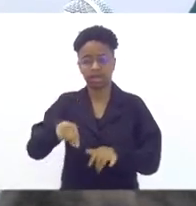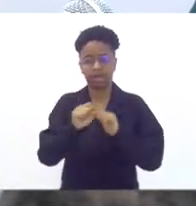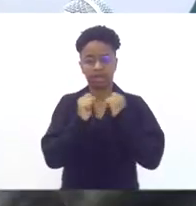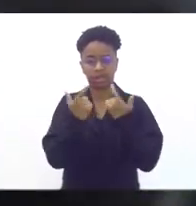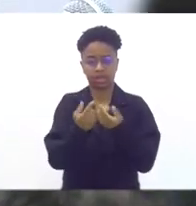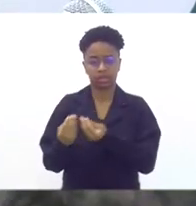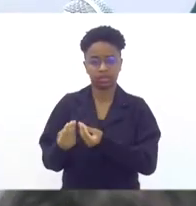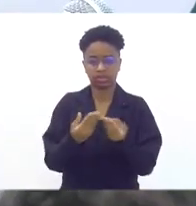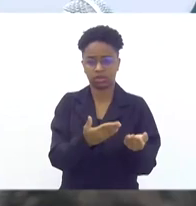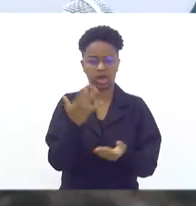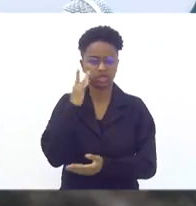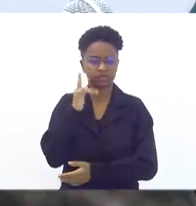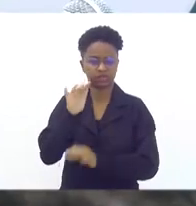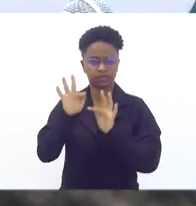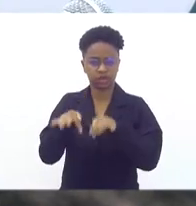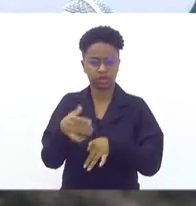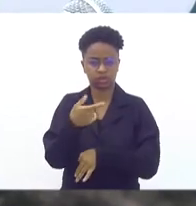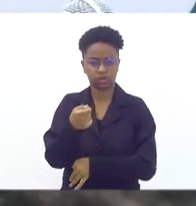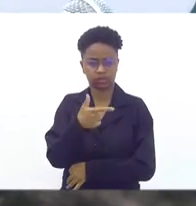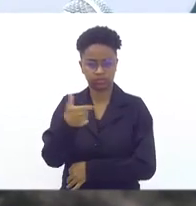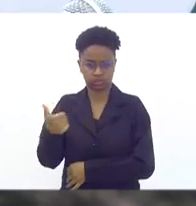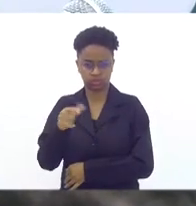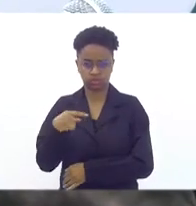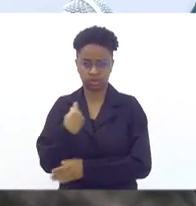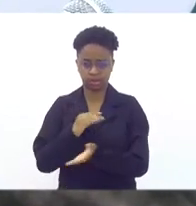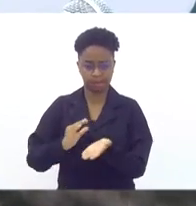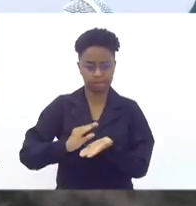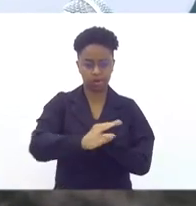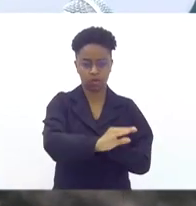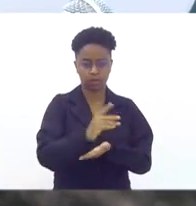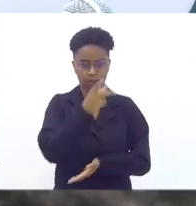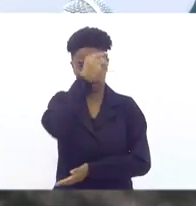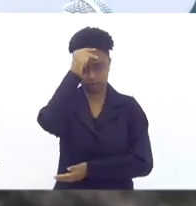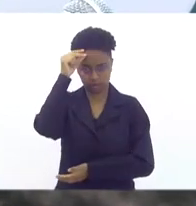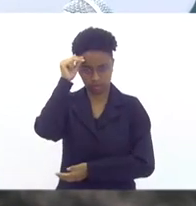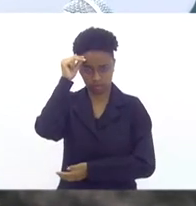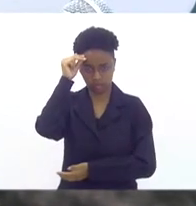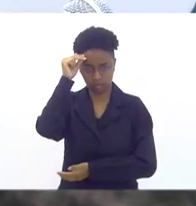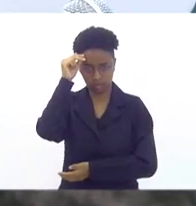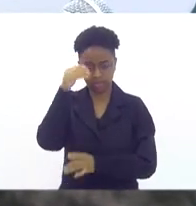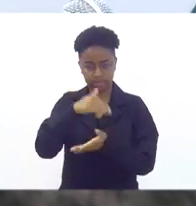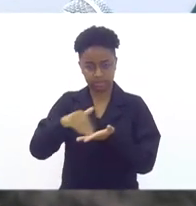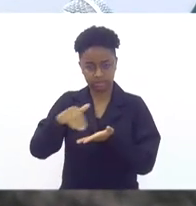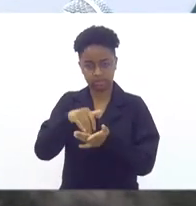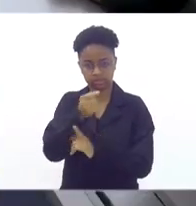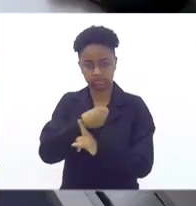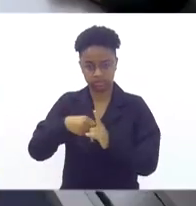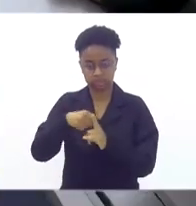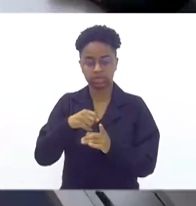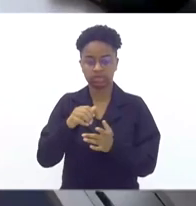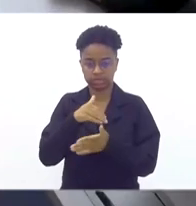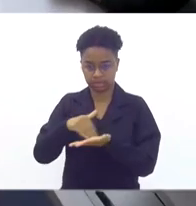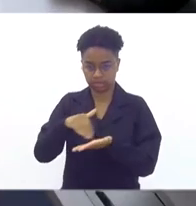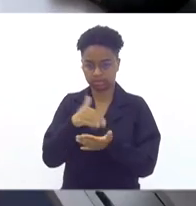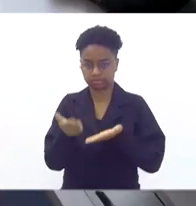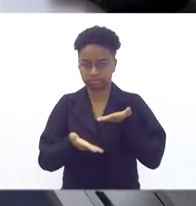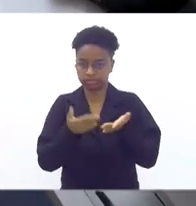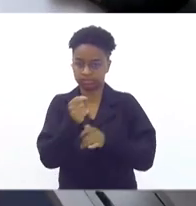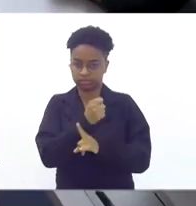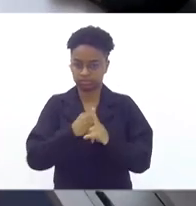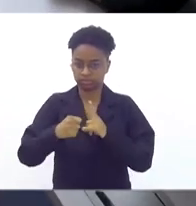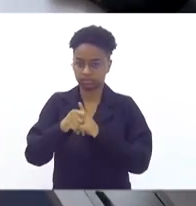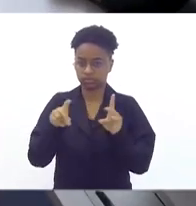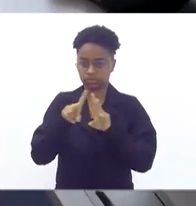me falha a memória no final de 21 para prefeitura para secretaria social que a justiça de assistência social